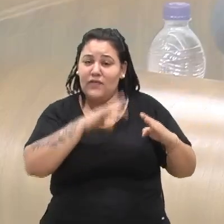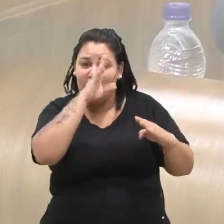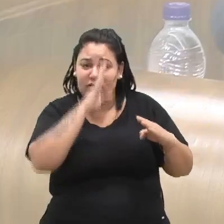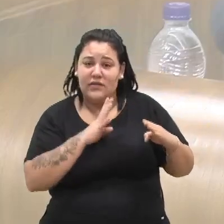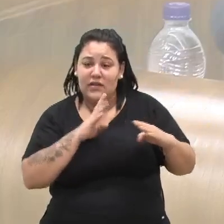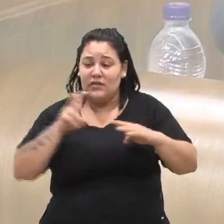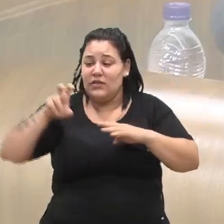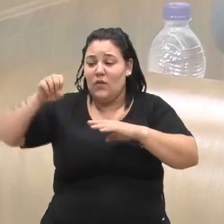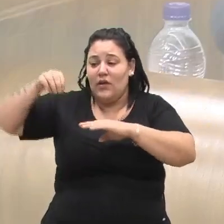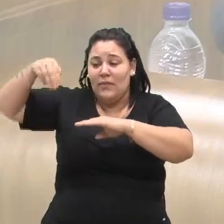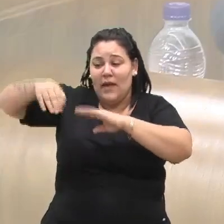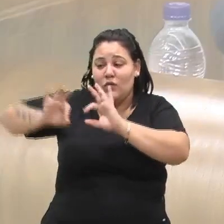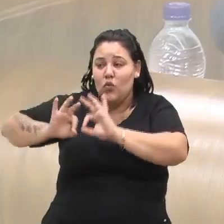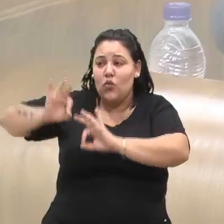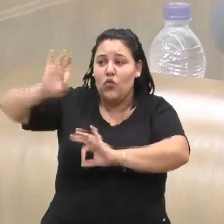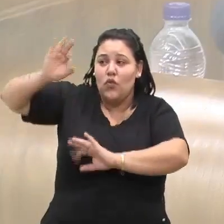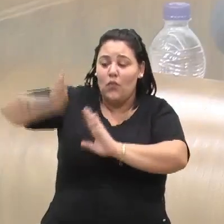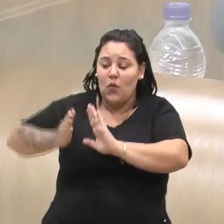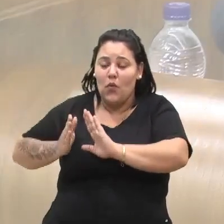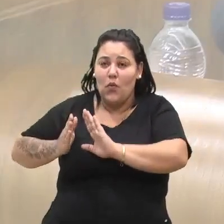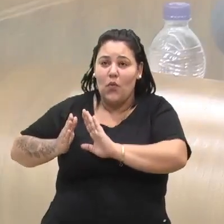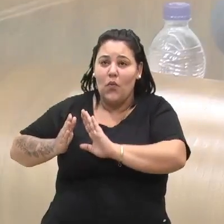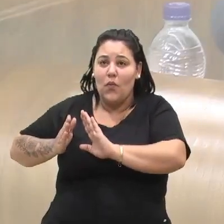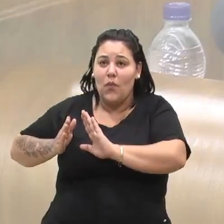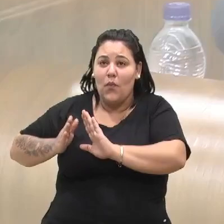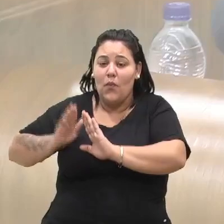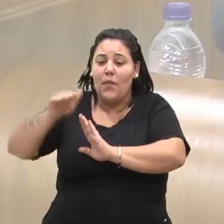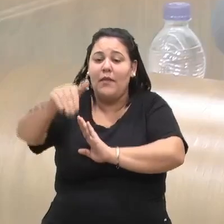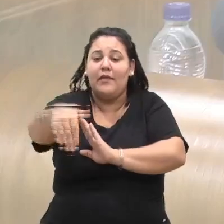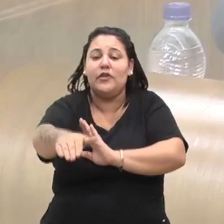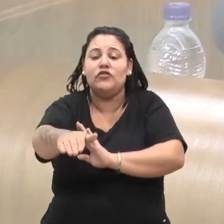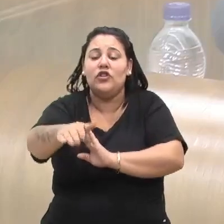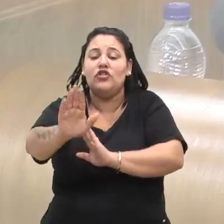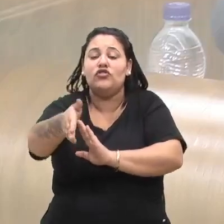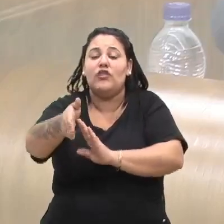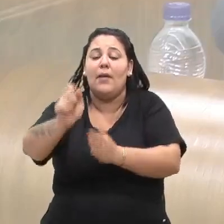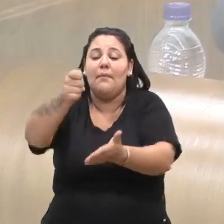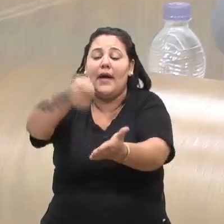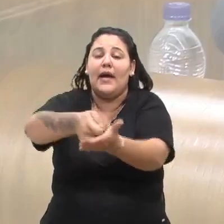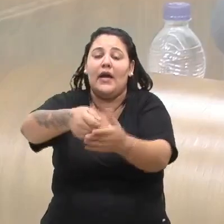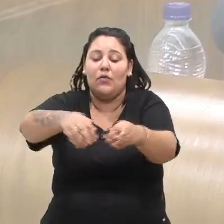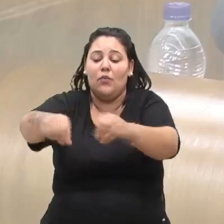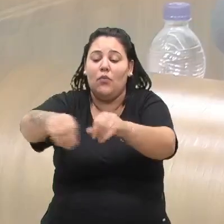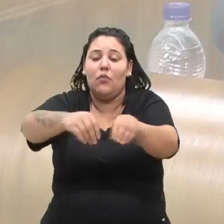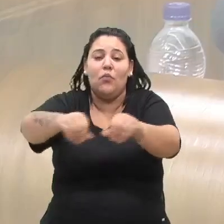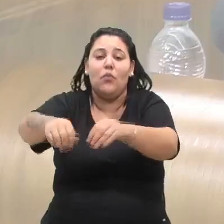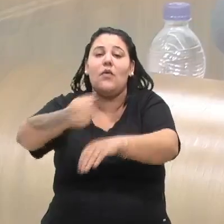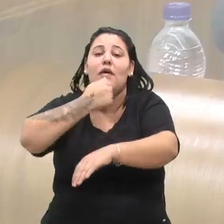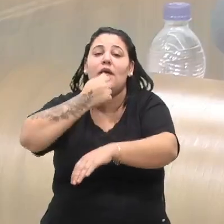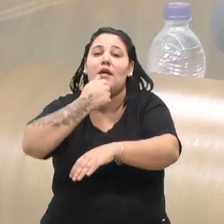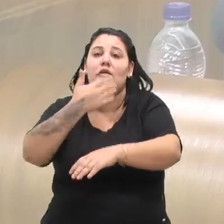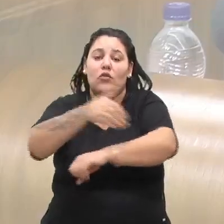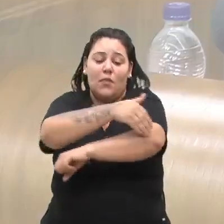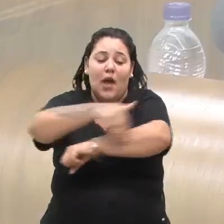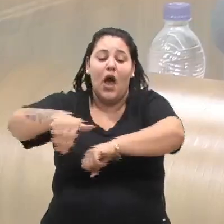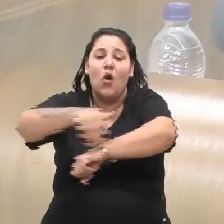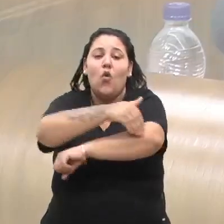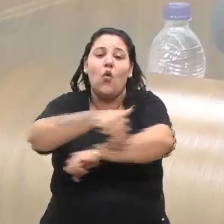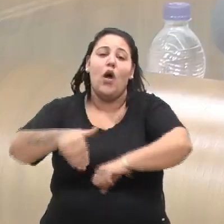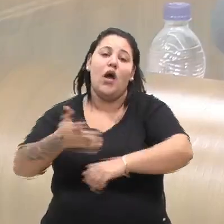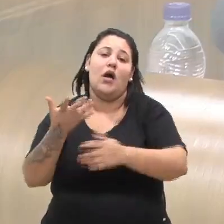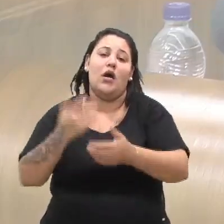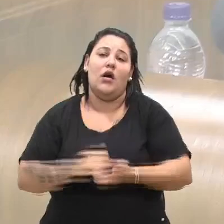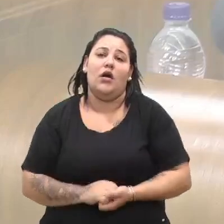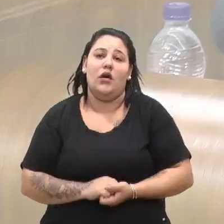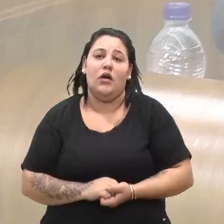cima, os moradores haviam pagado a mão de obra e o pó de brita numa rua em paralelepípedos. O